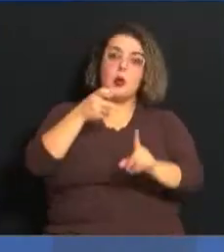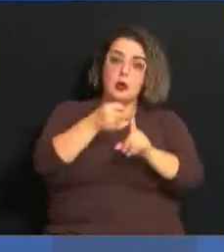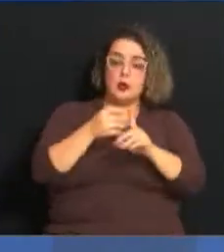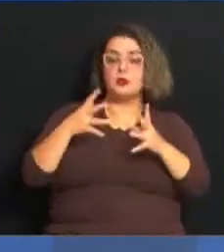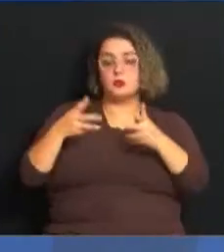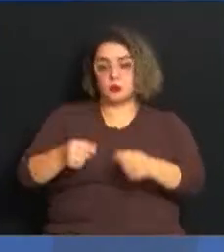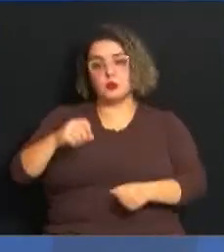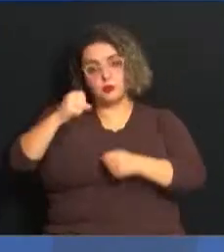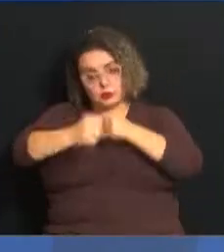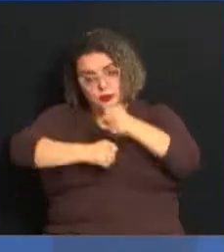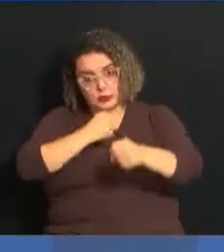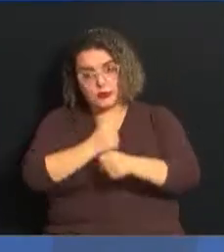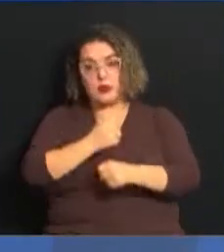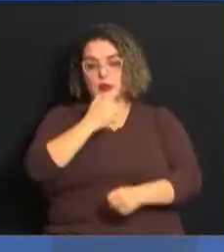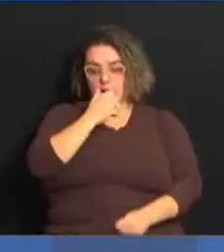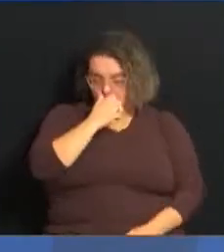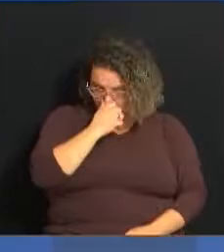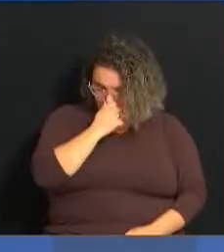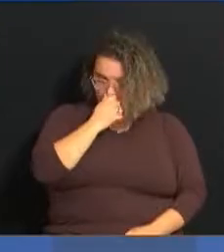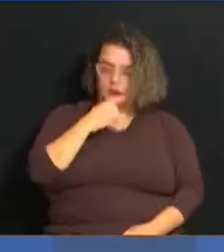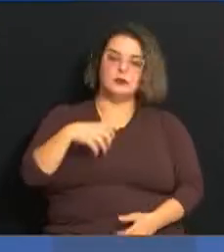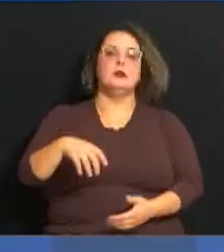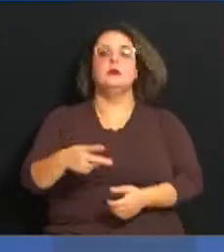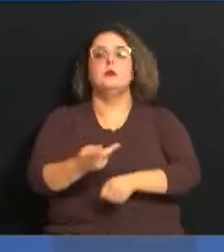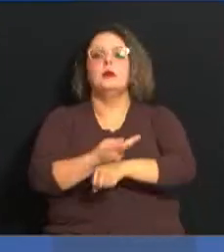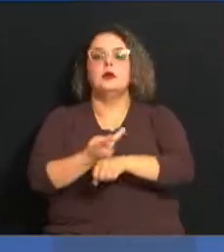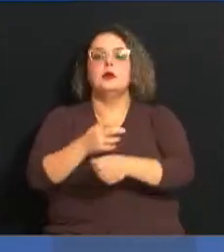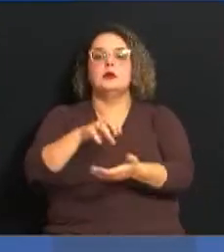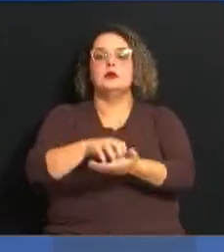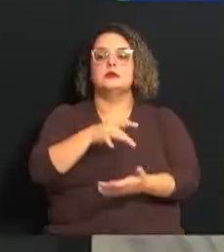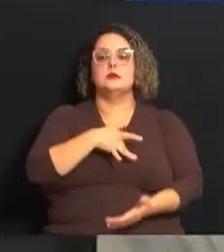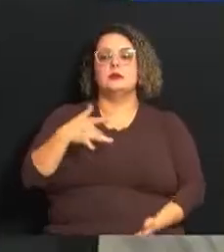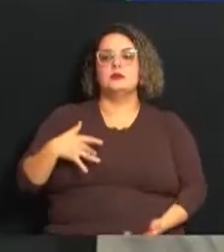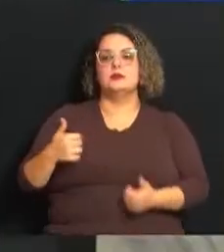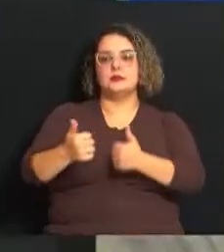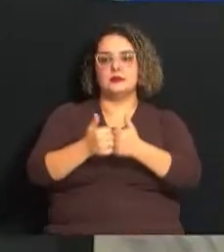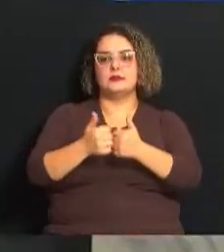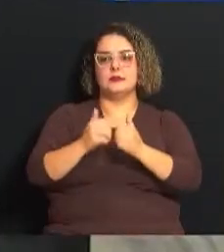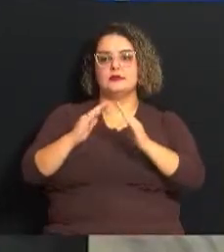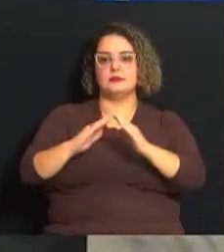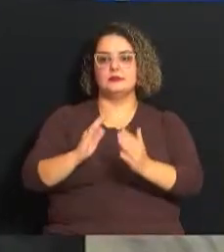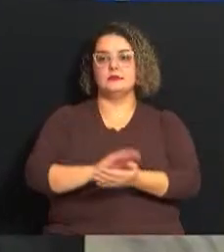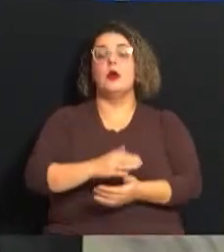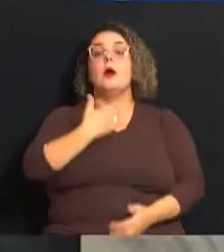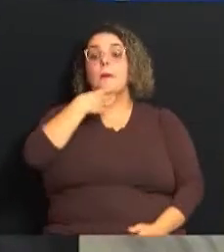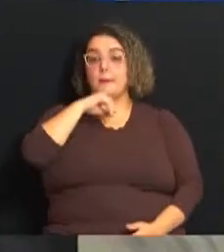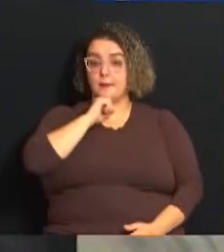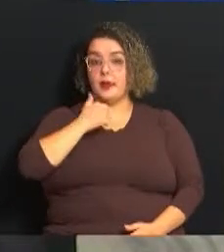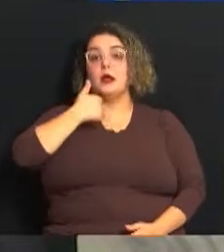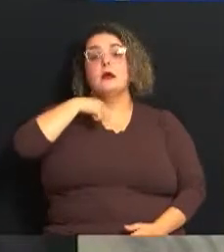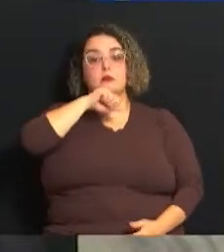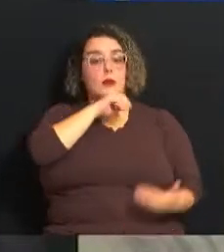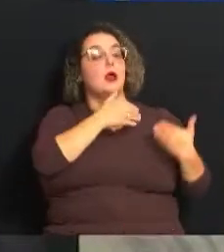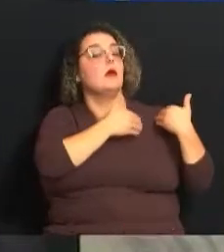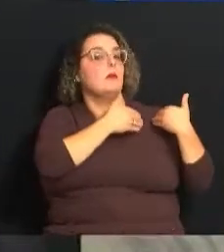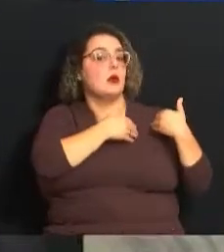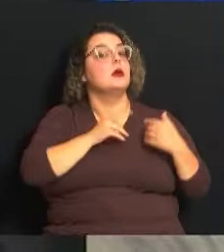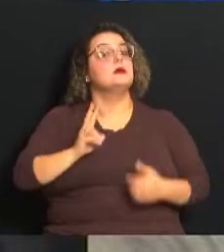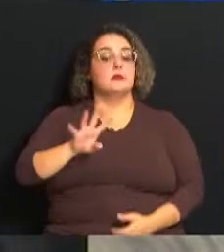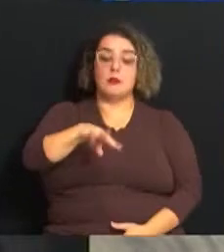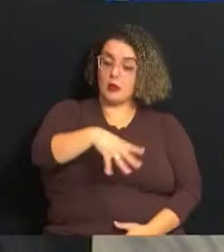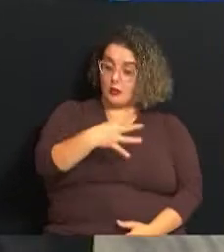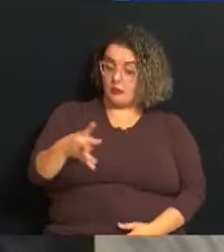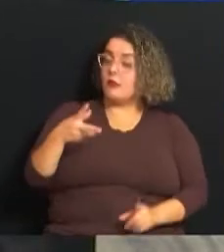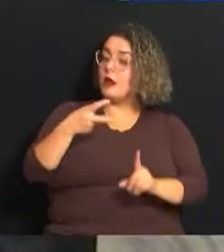da gripe, procure já o centro de saúde mais próximo da sua casa. Pai responsável sempre deixa atualizado, né, a carteirinha